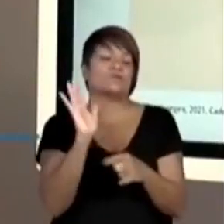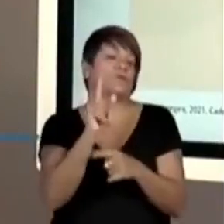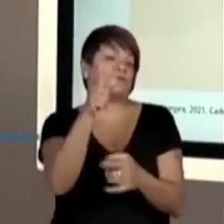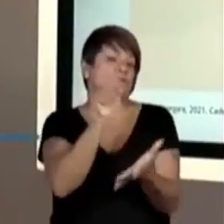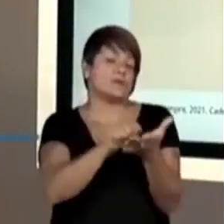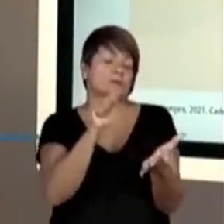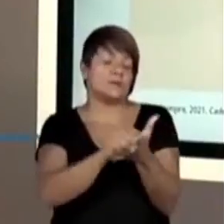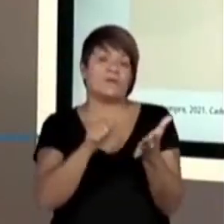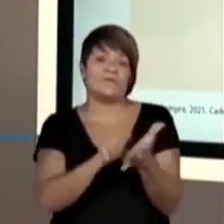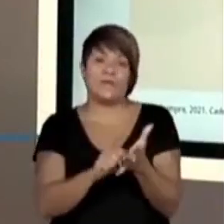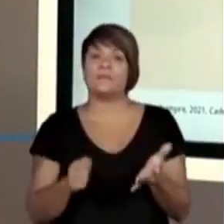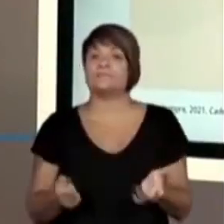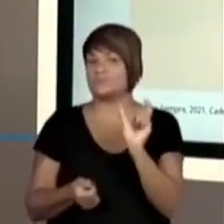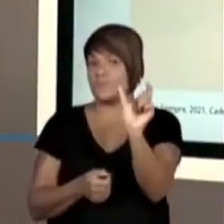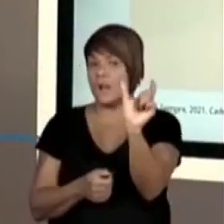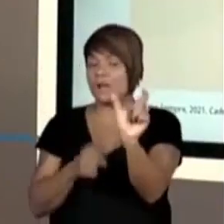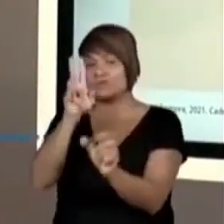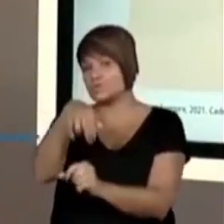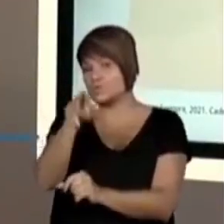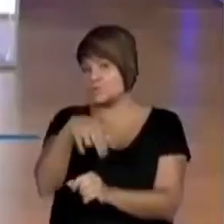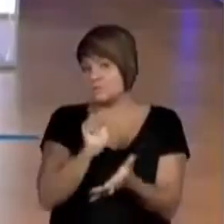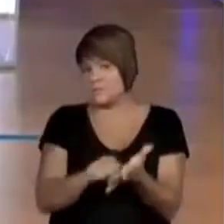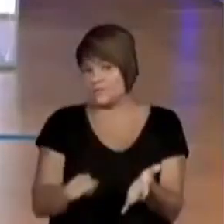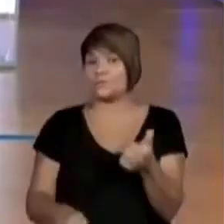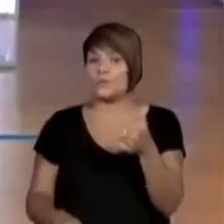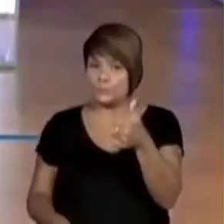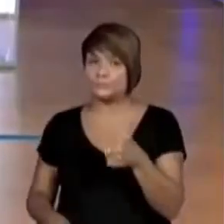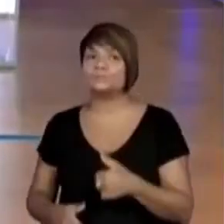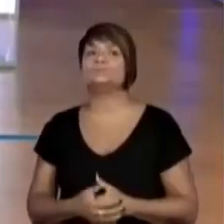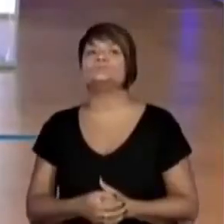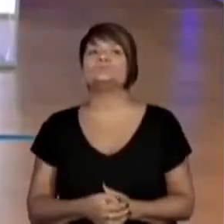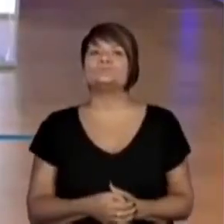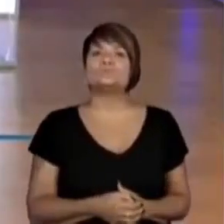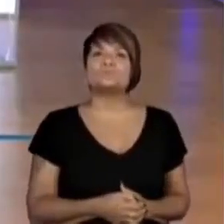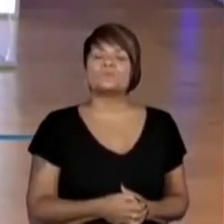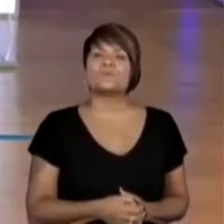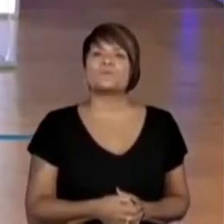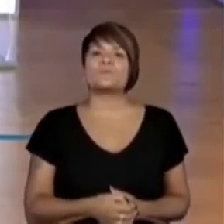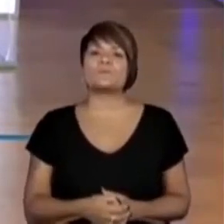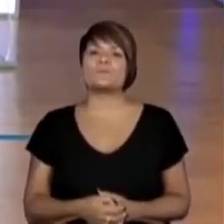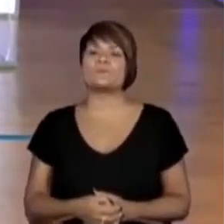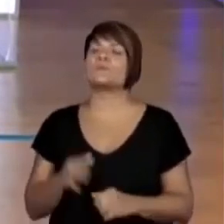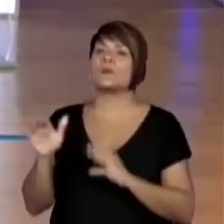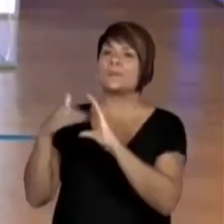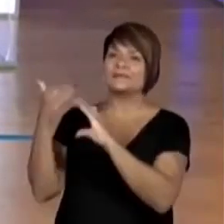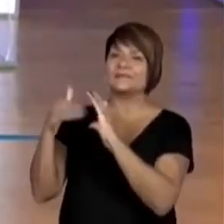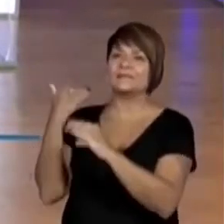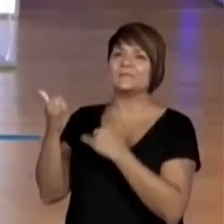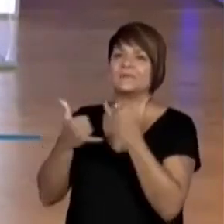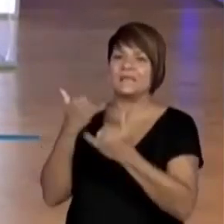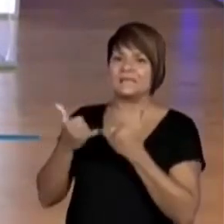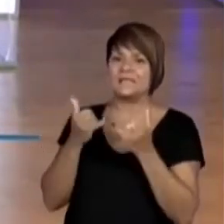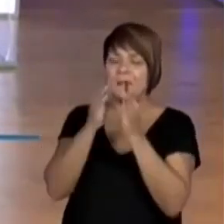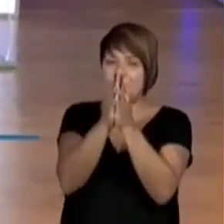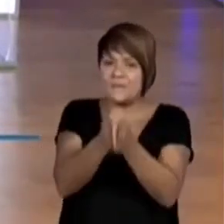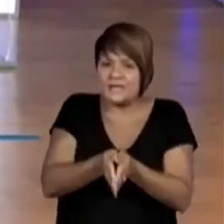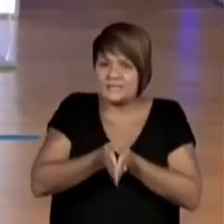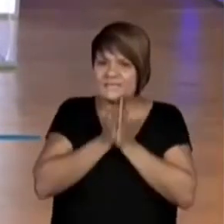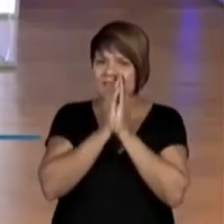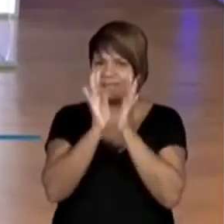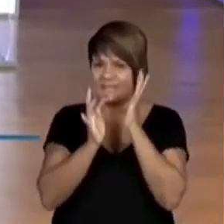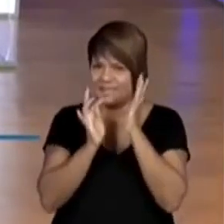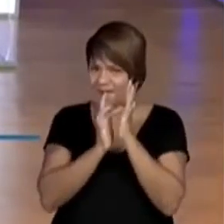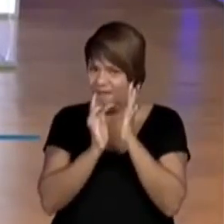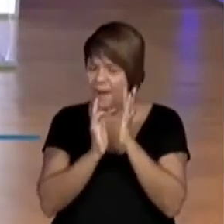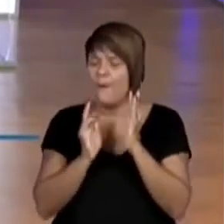a escrever essa palavra que você nunca escreveu, não é, professor? Isso mesmo, professora. Eles estão mandando aqui as brincadeiras passa-anel, cabra